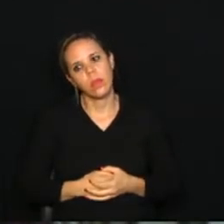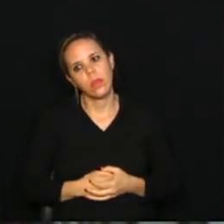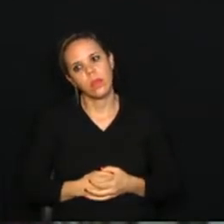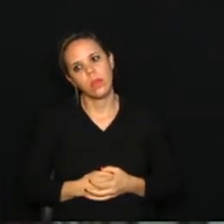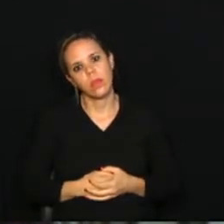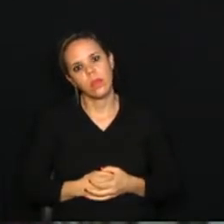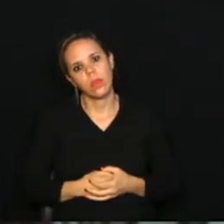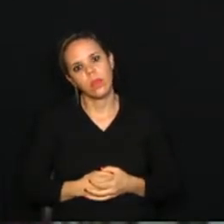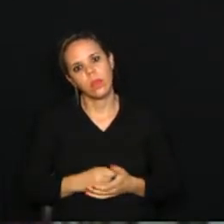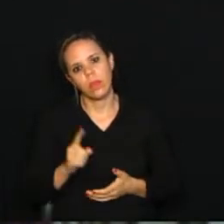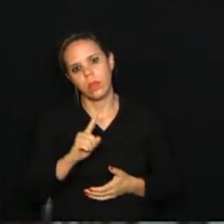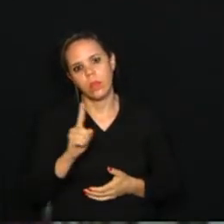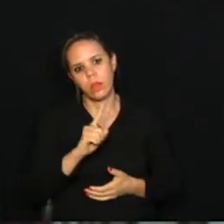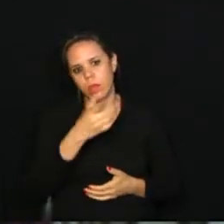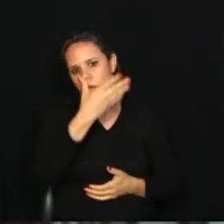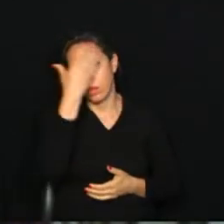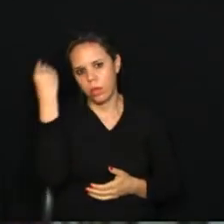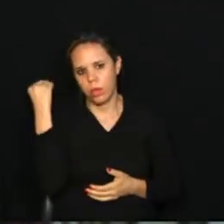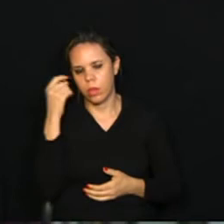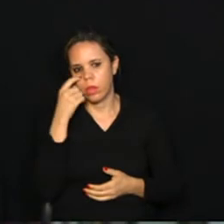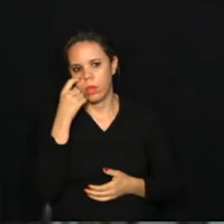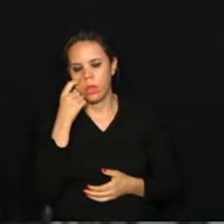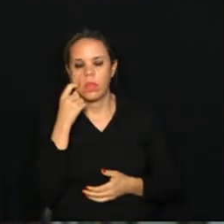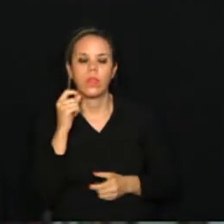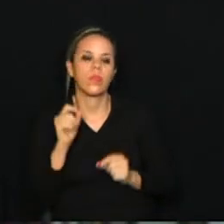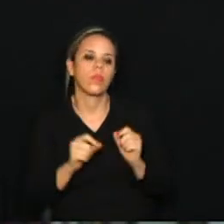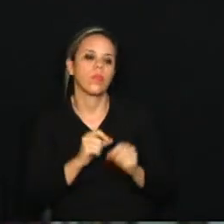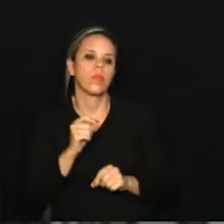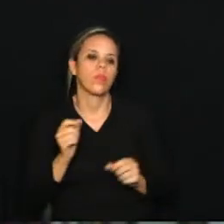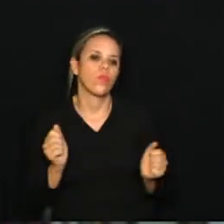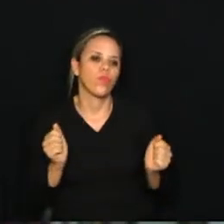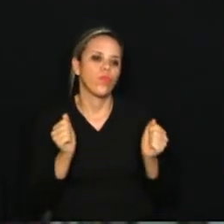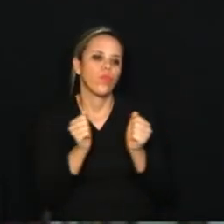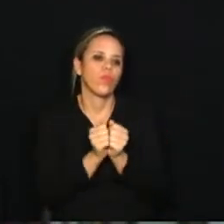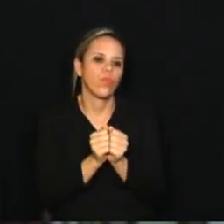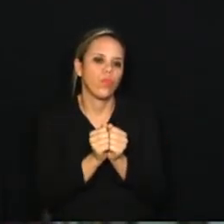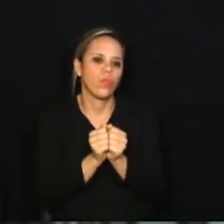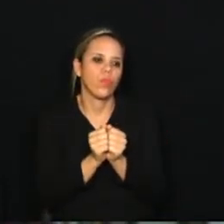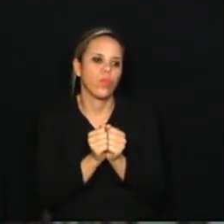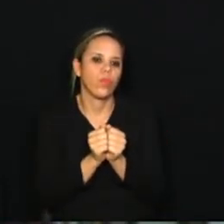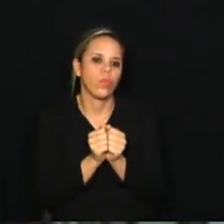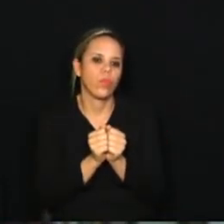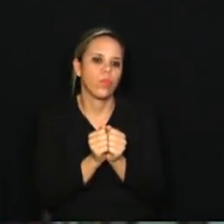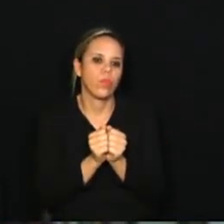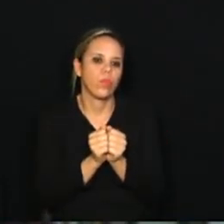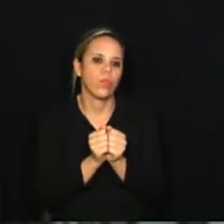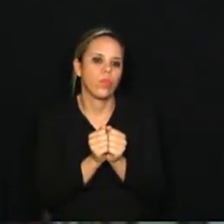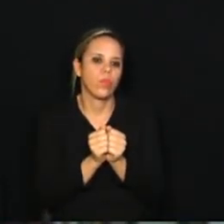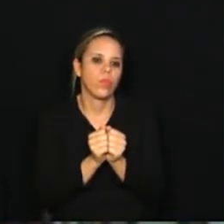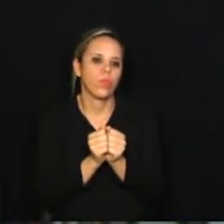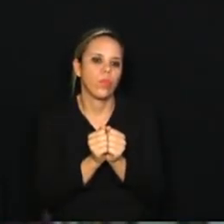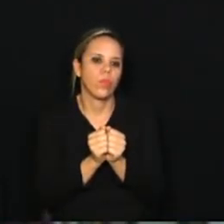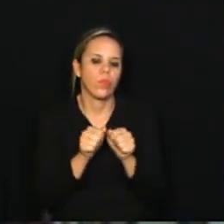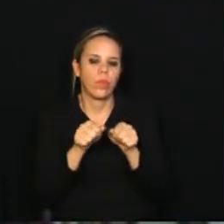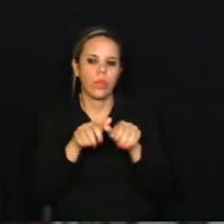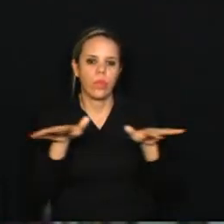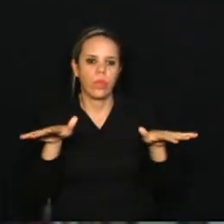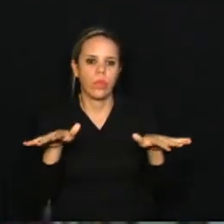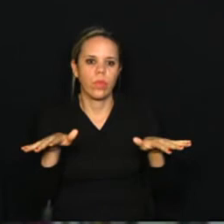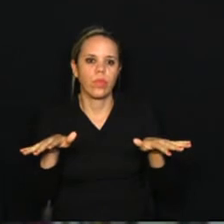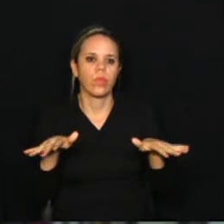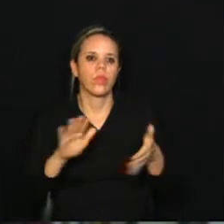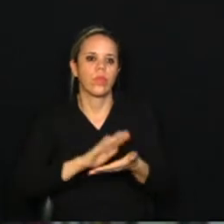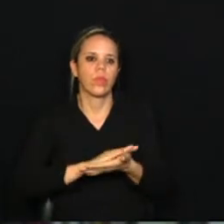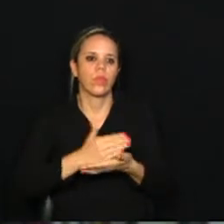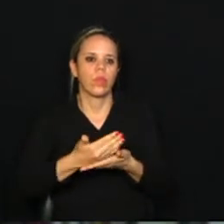E não se esquecendo que, juntamente com a distribuição dos